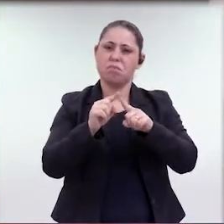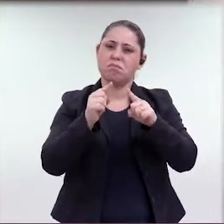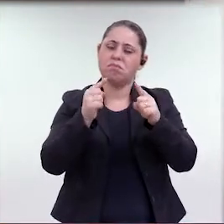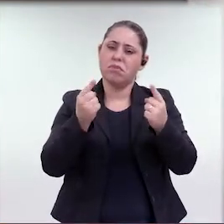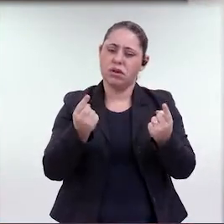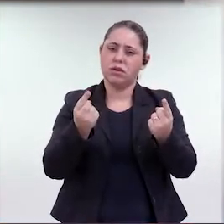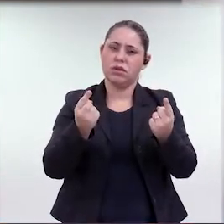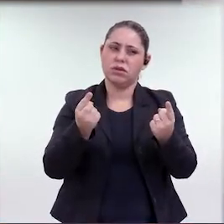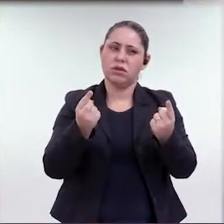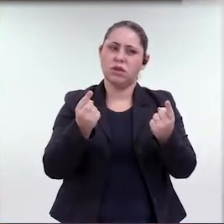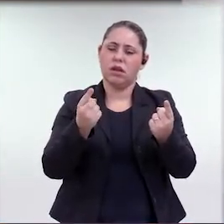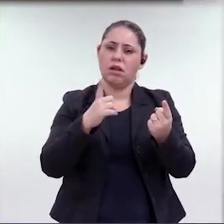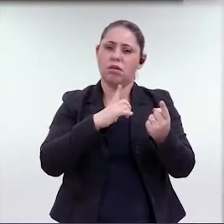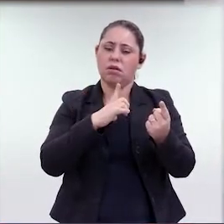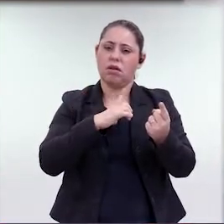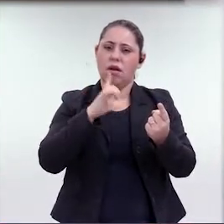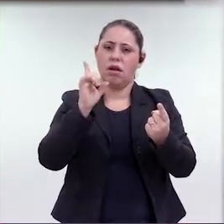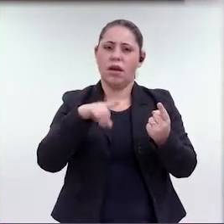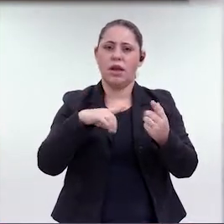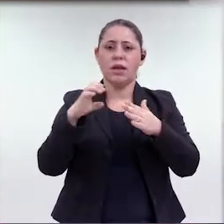mas